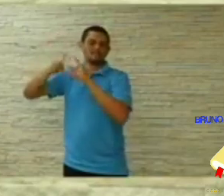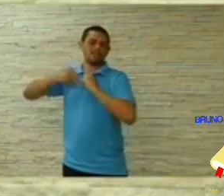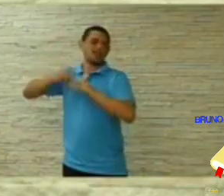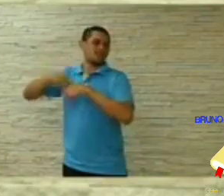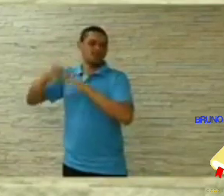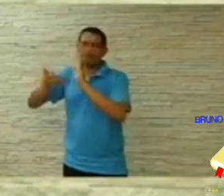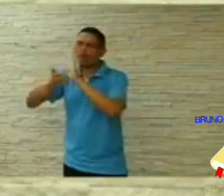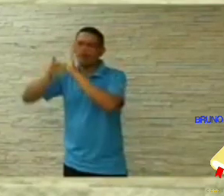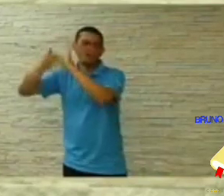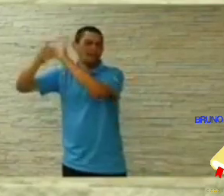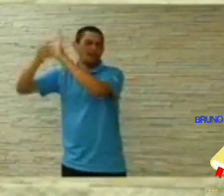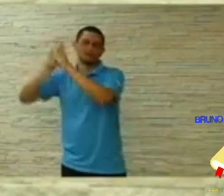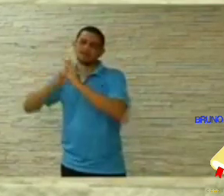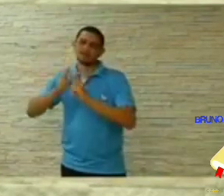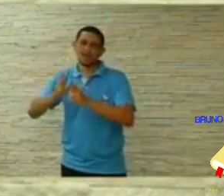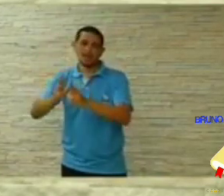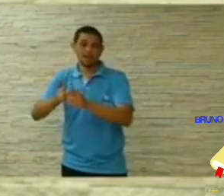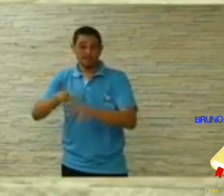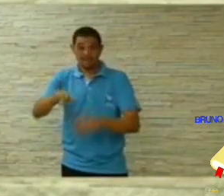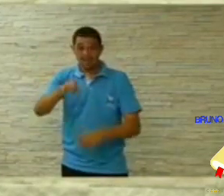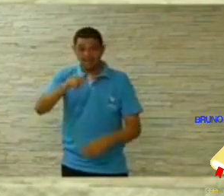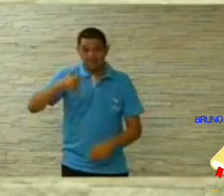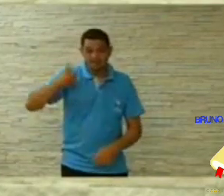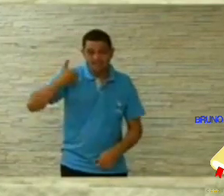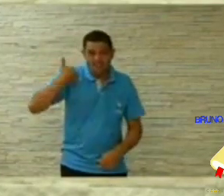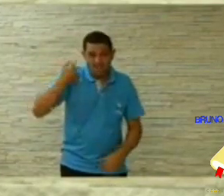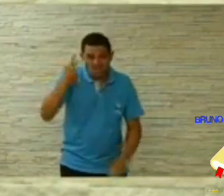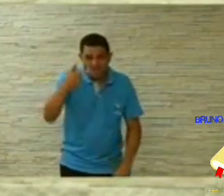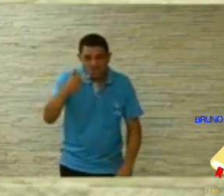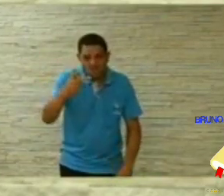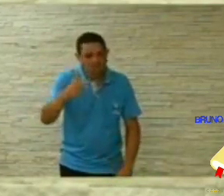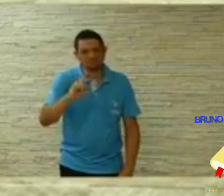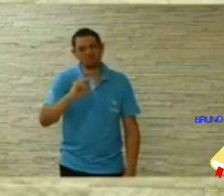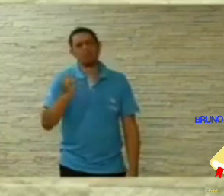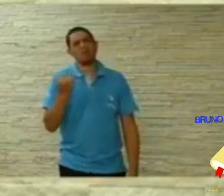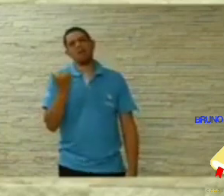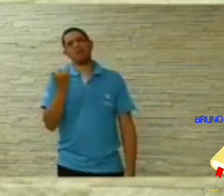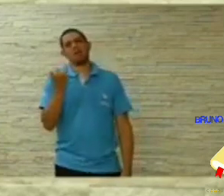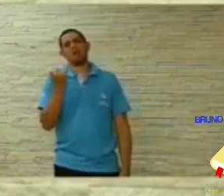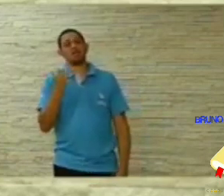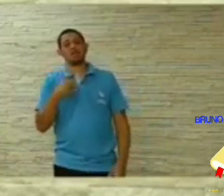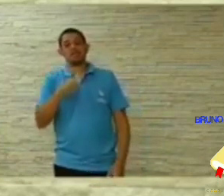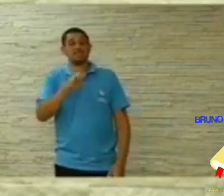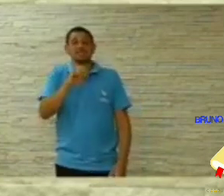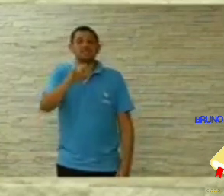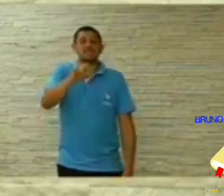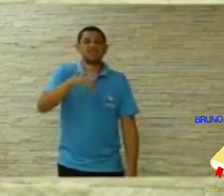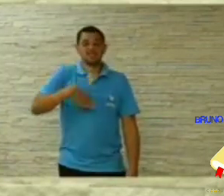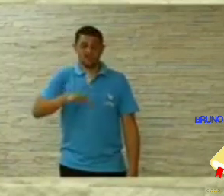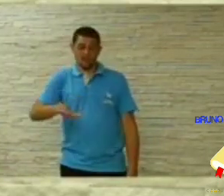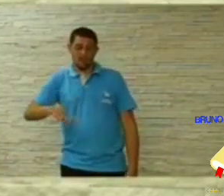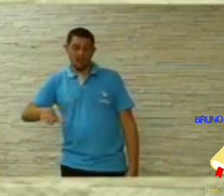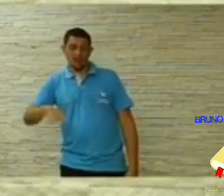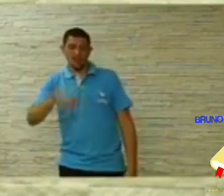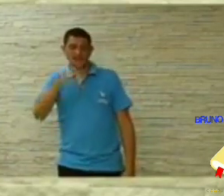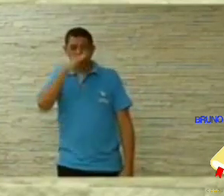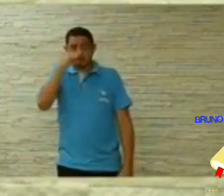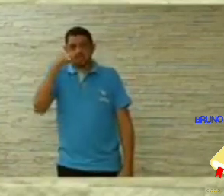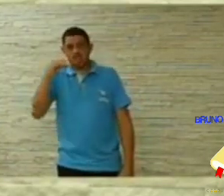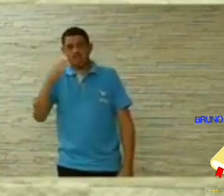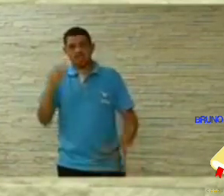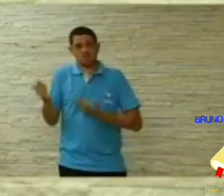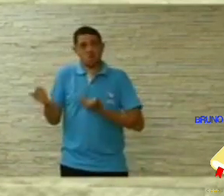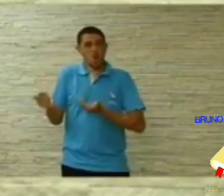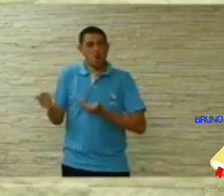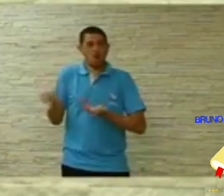Não importa a sua idade, criança, adolescente, jovem, adulto, idoso,